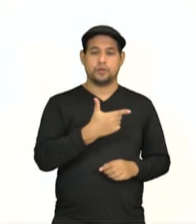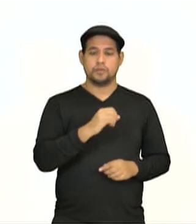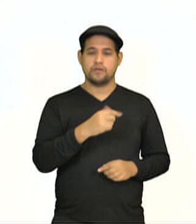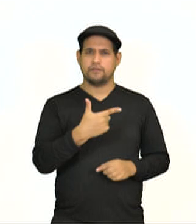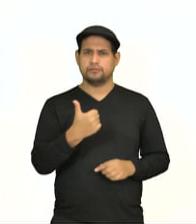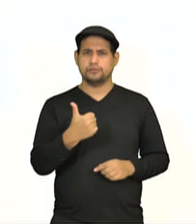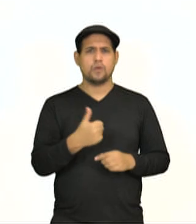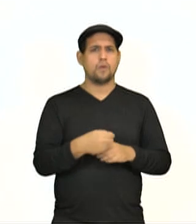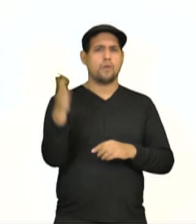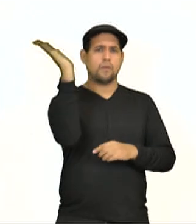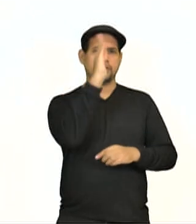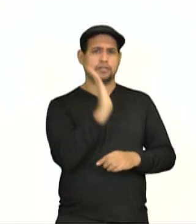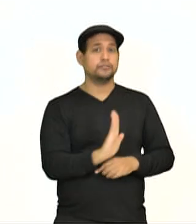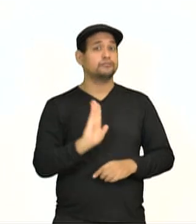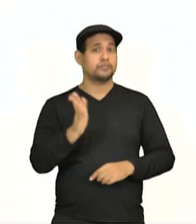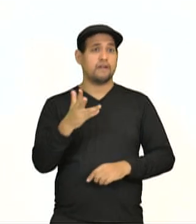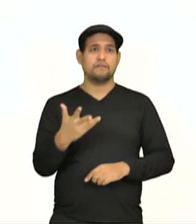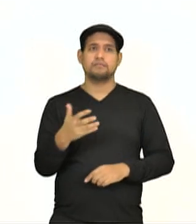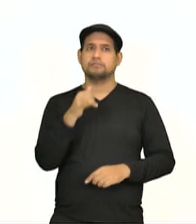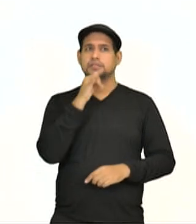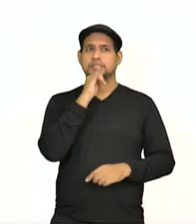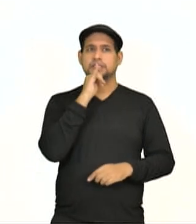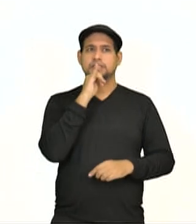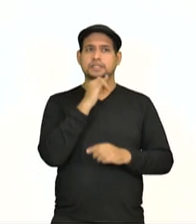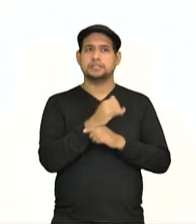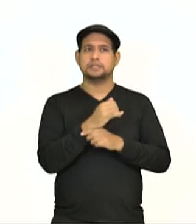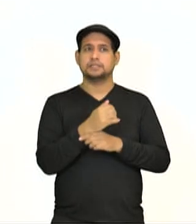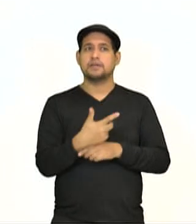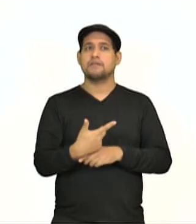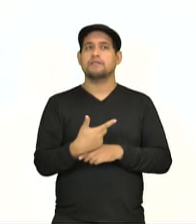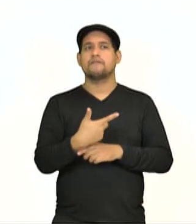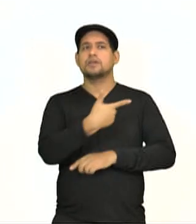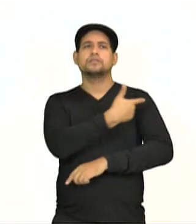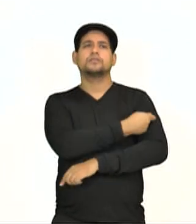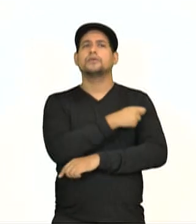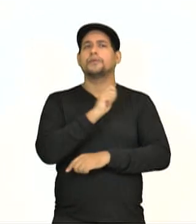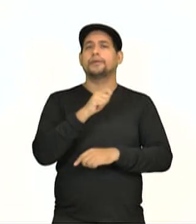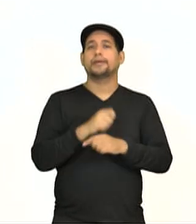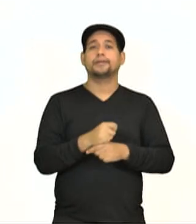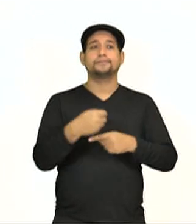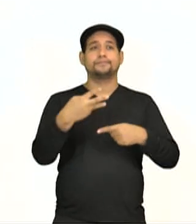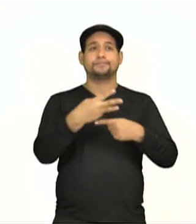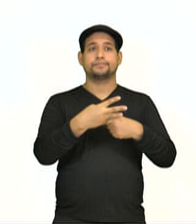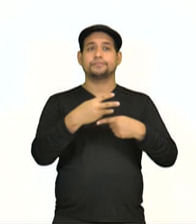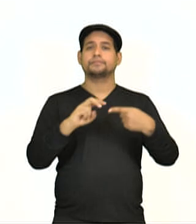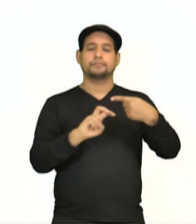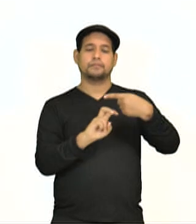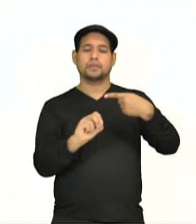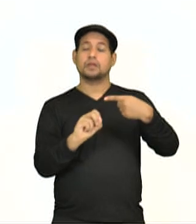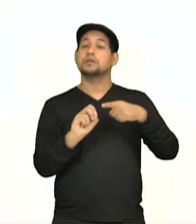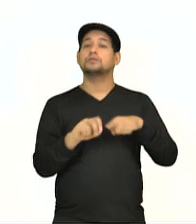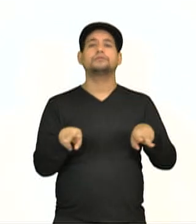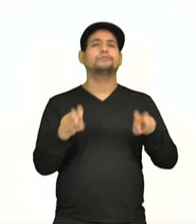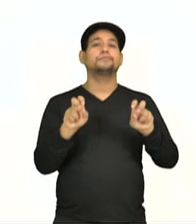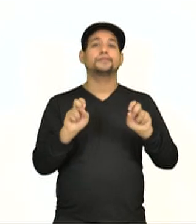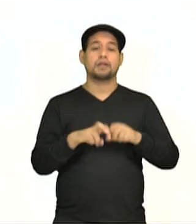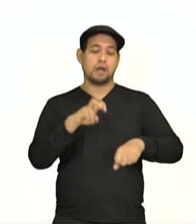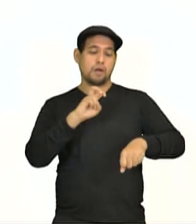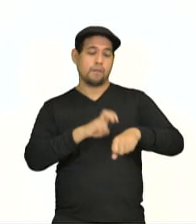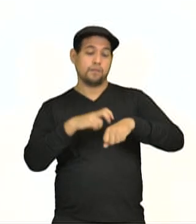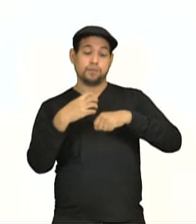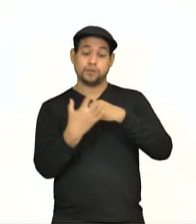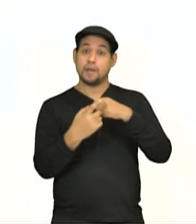tinha vacinado, né, 3 ali, ó, sobre 50 avos, né, da sua população contra o Covid-19.